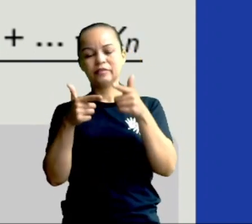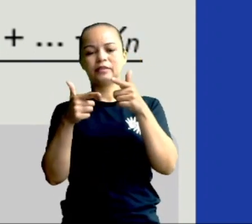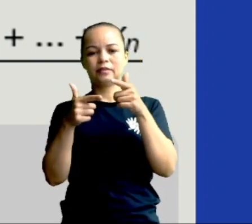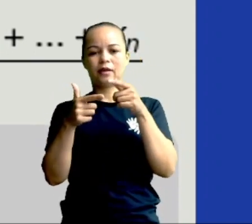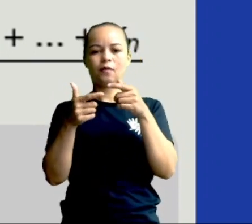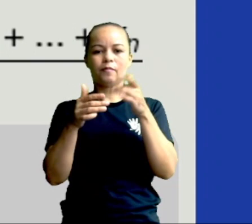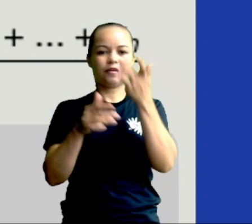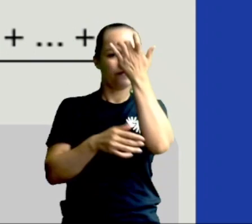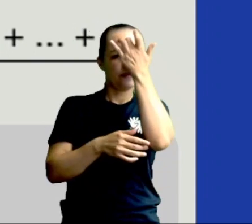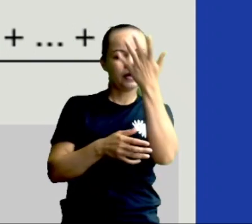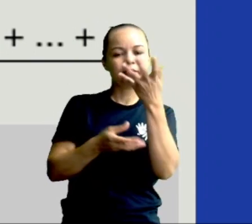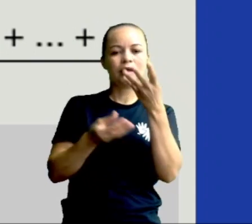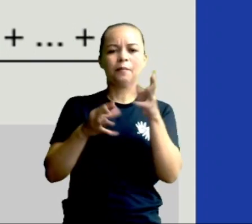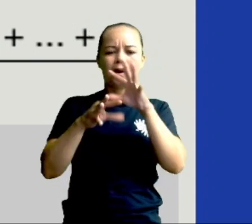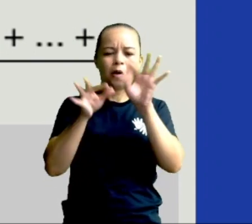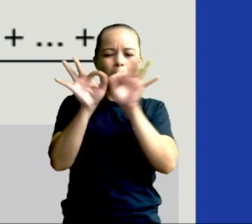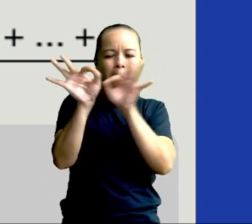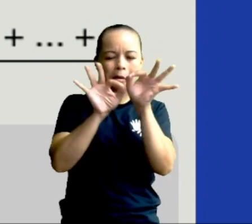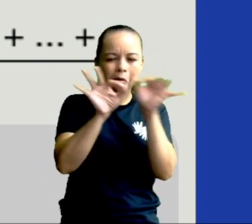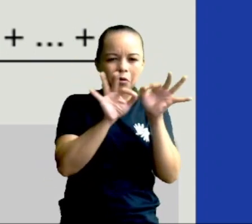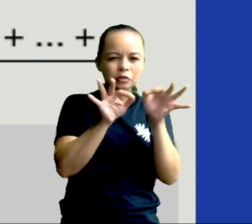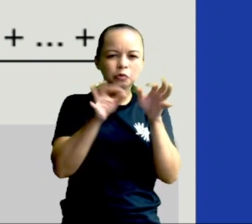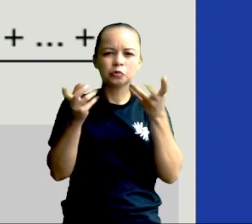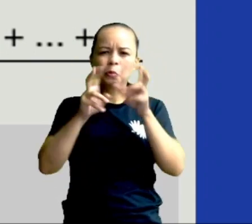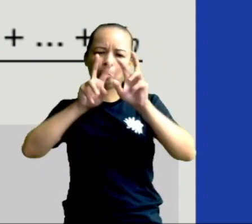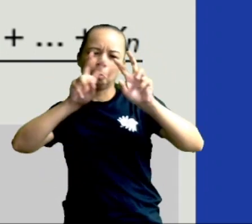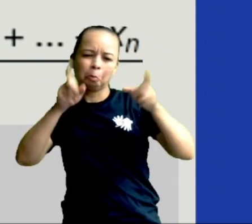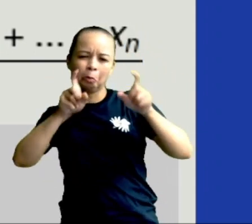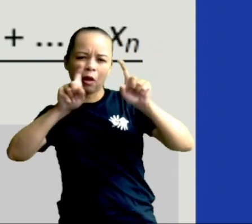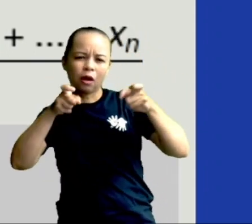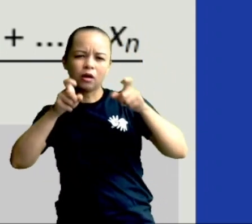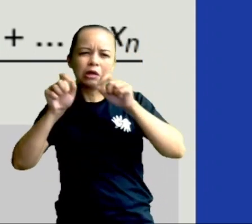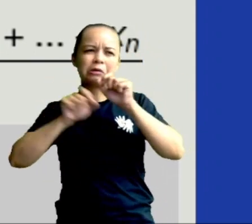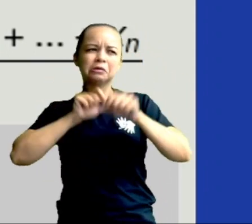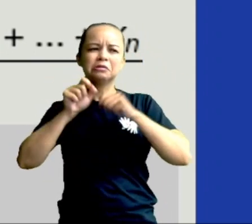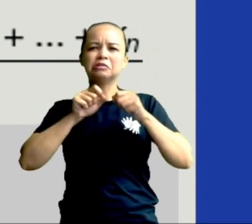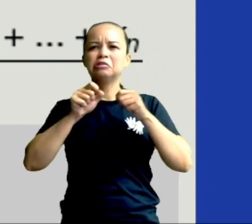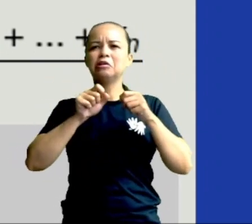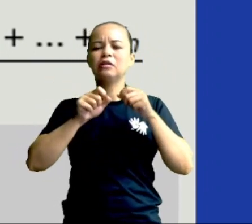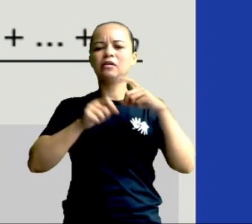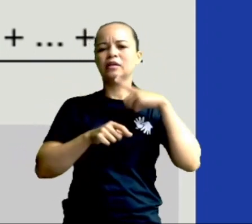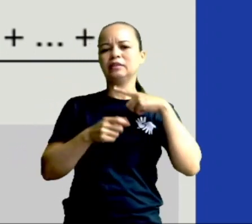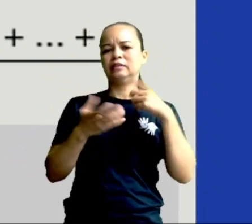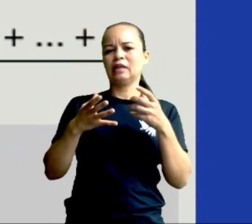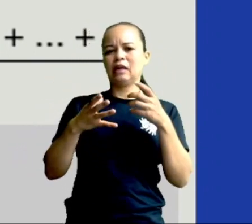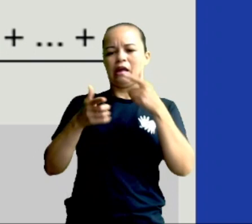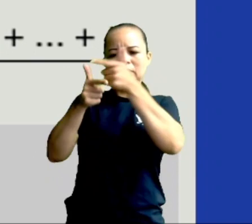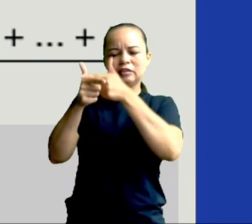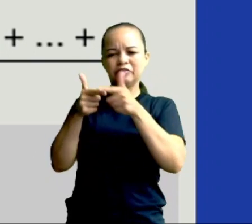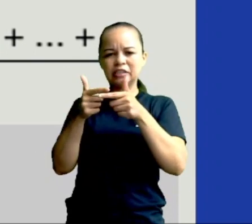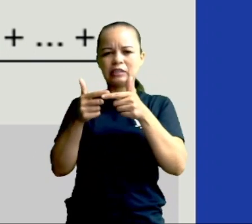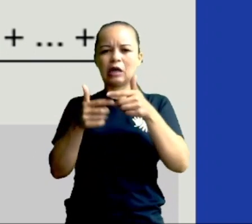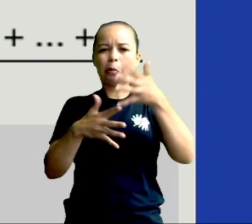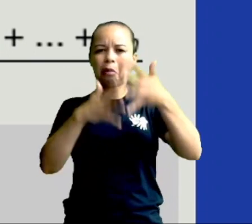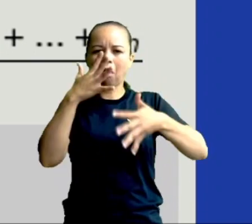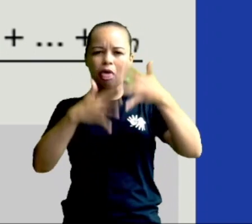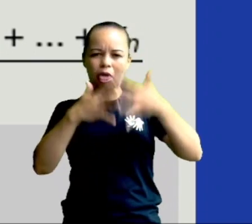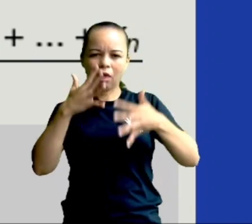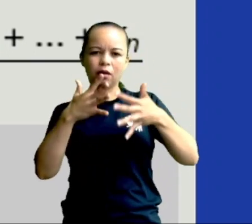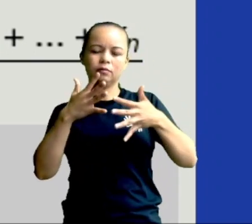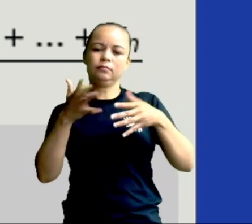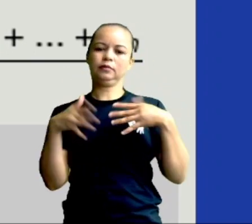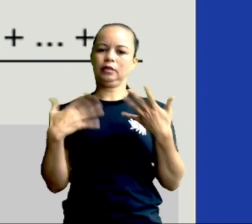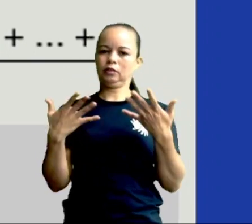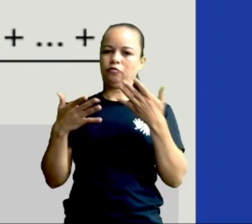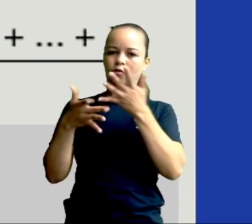facilitar. Para a gente não construir tudinho, colocar entre parênteses no final, botar a divisão e complicar. Então, vamos no processo de fração,